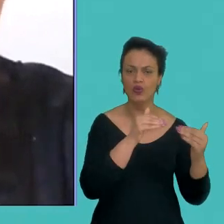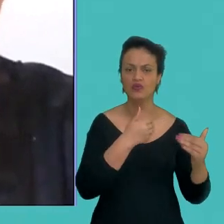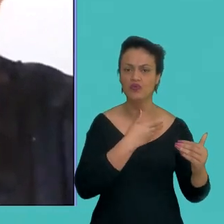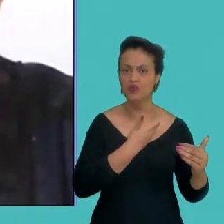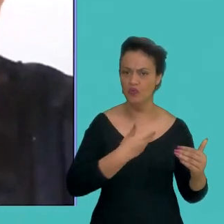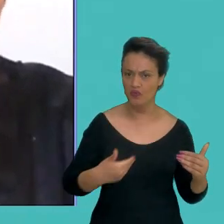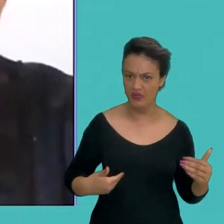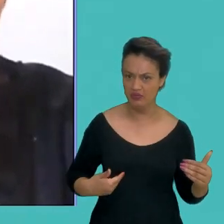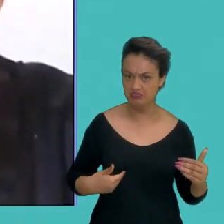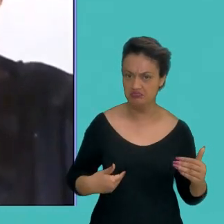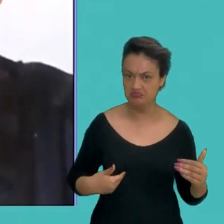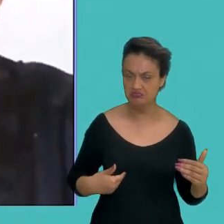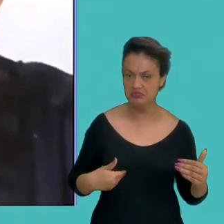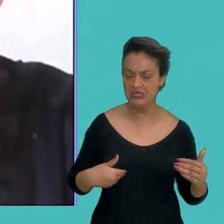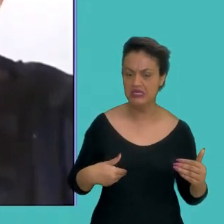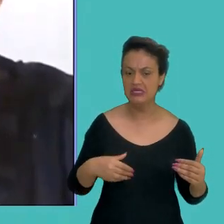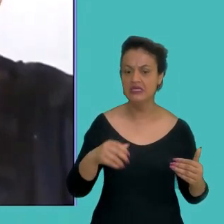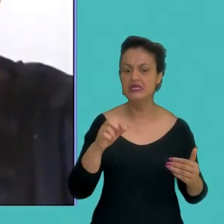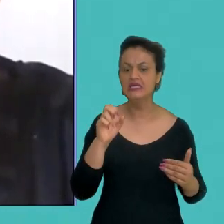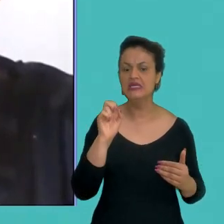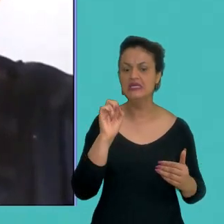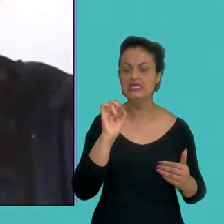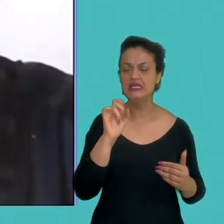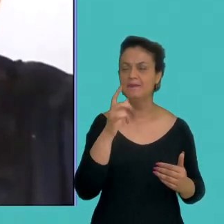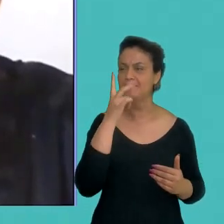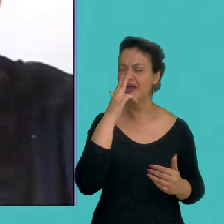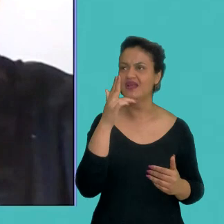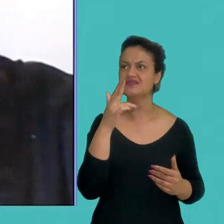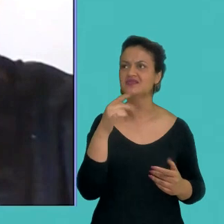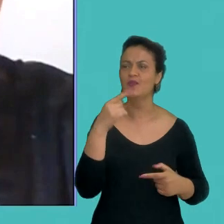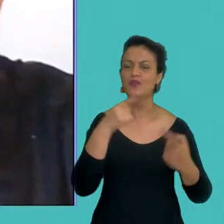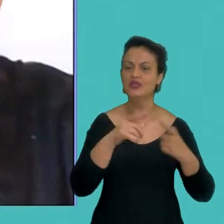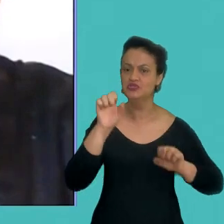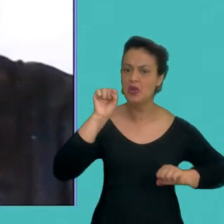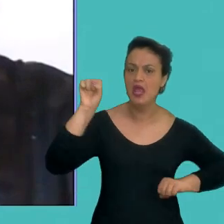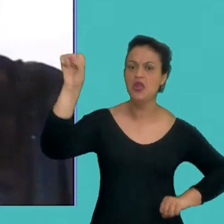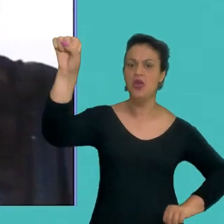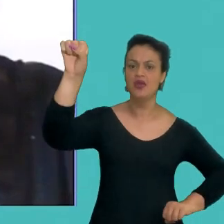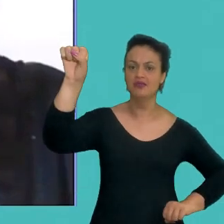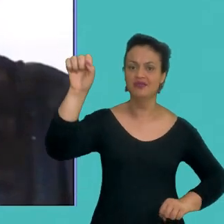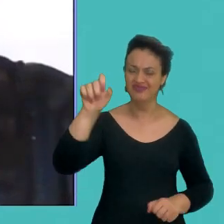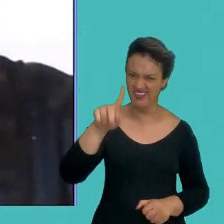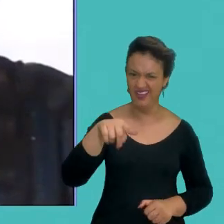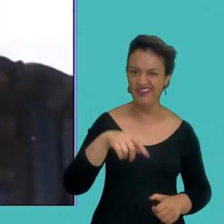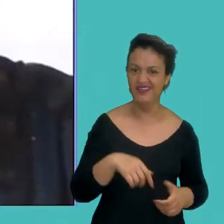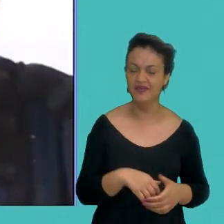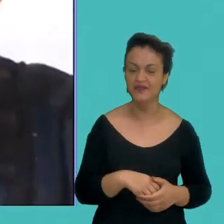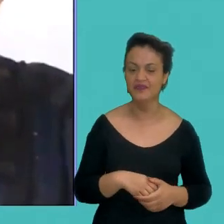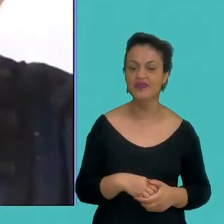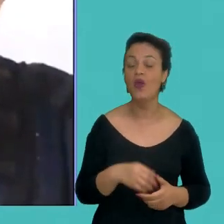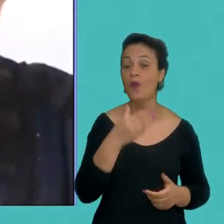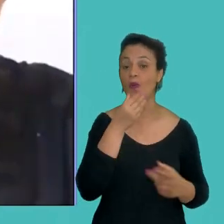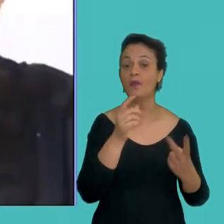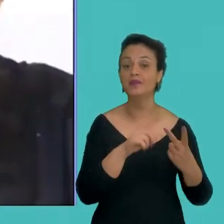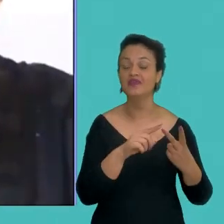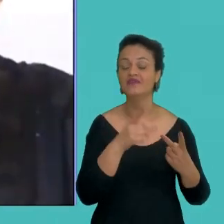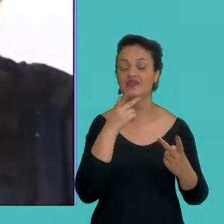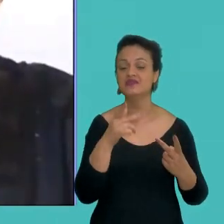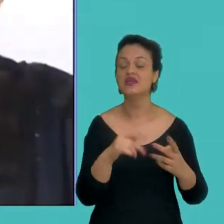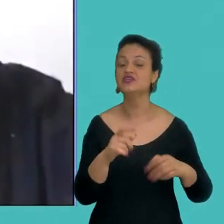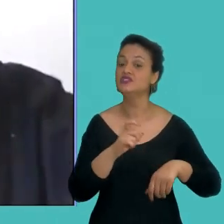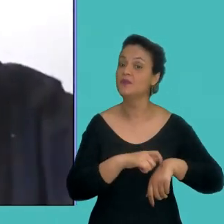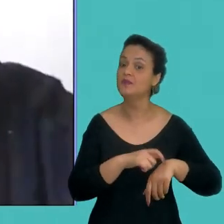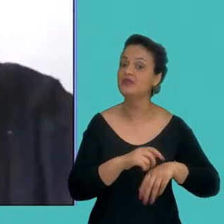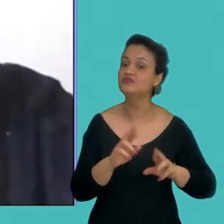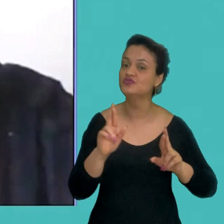não simpatizando com ele. E se, de certa forma, ela buscaria no político um super-herói. O João Carlos já fala que diz: nós